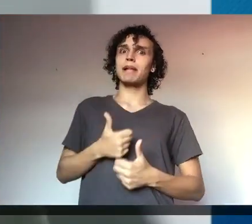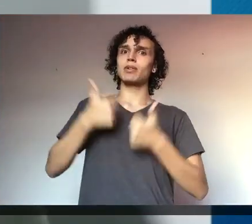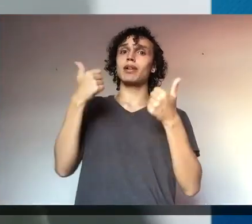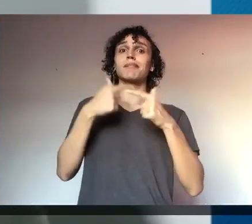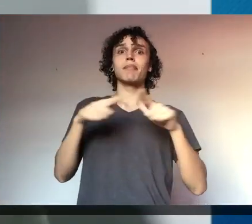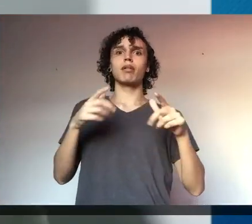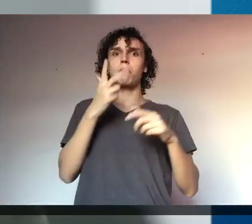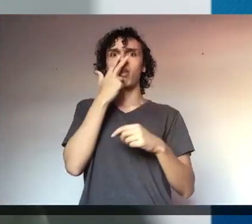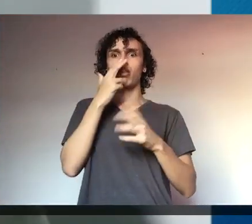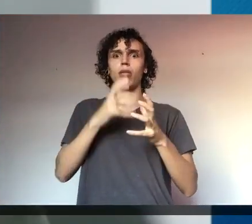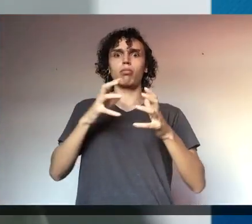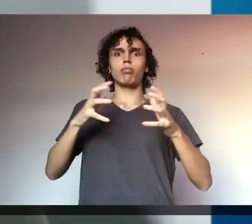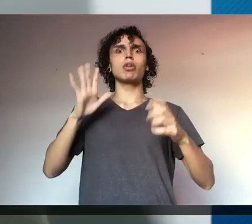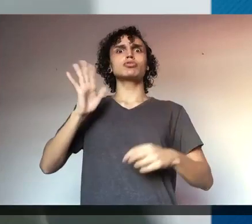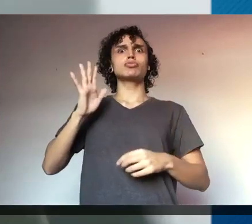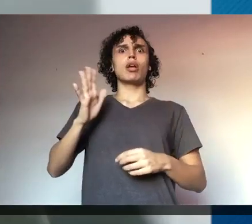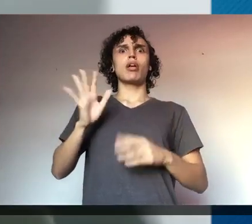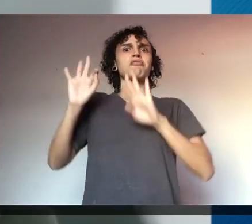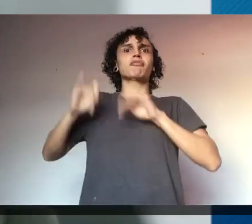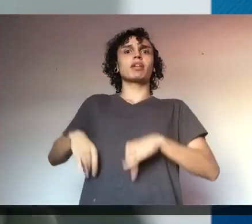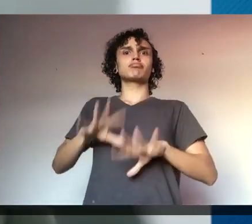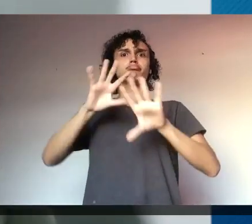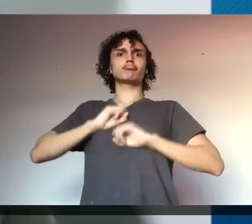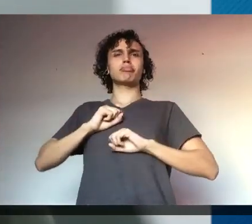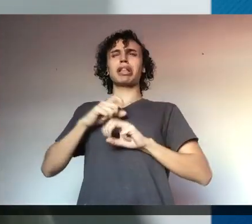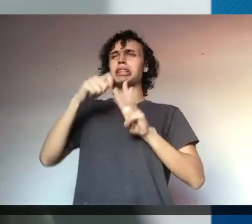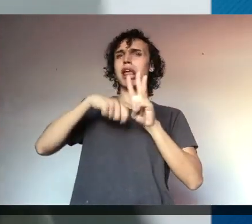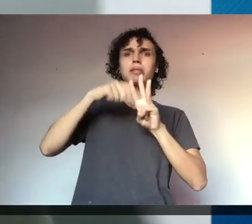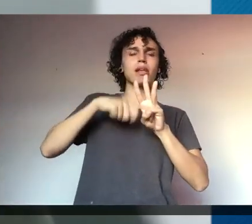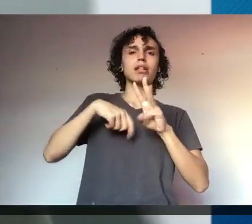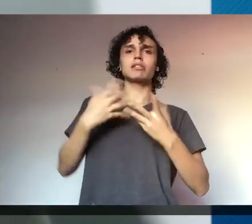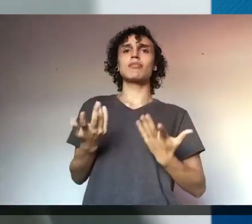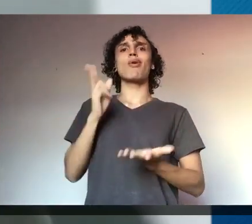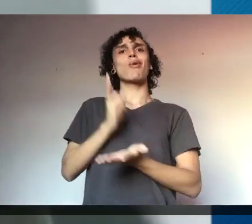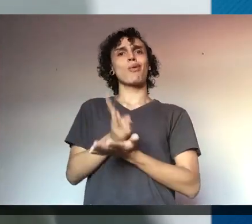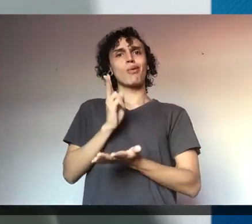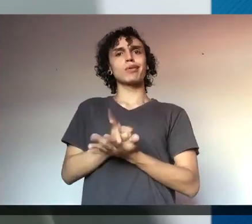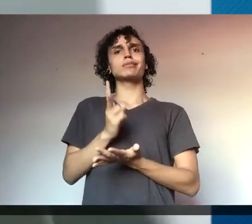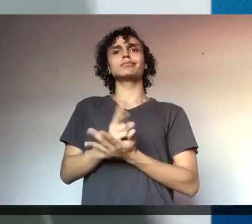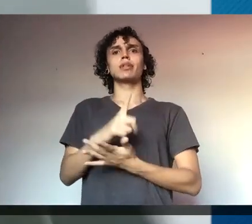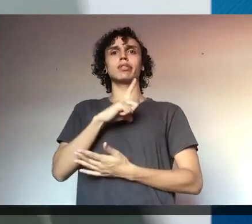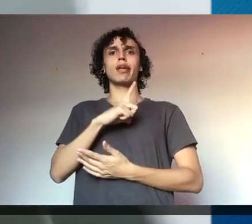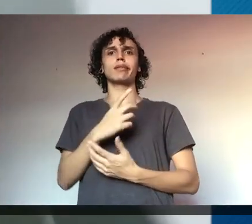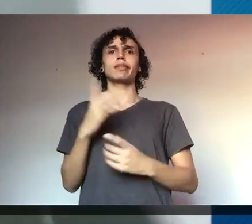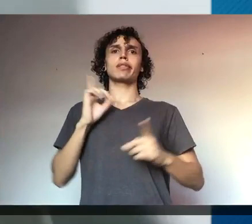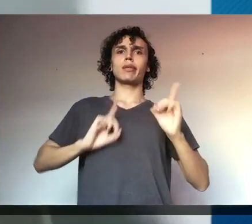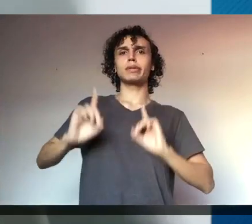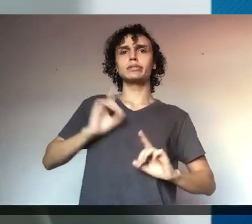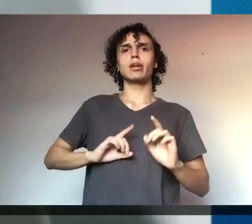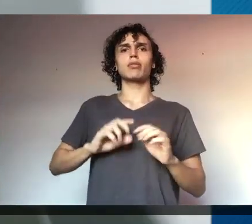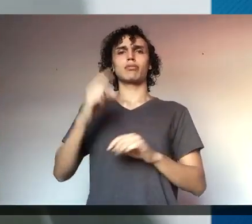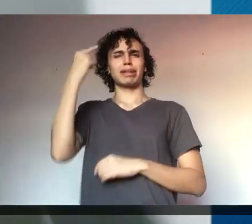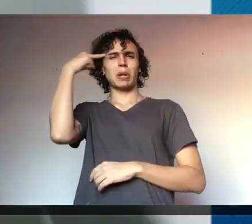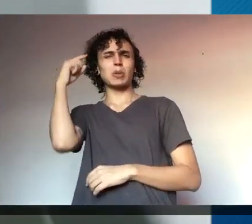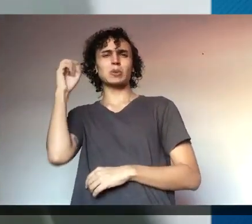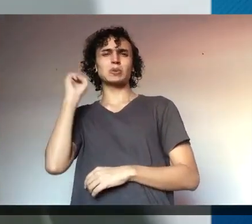tem aumentado o número de pessoas que, já curadas da coronavirose há 3 meses, continuam com